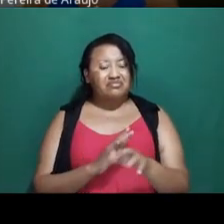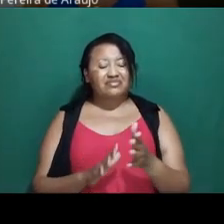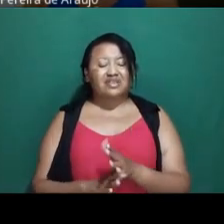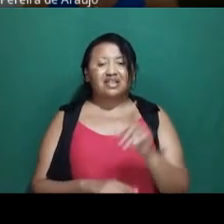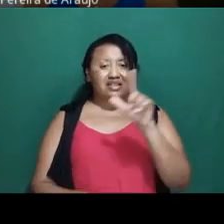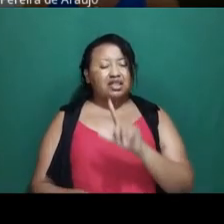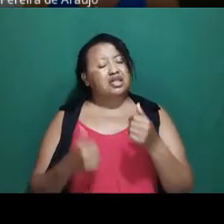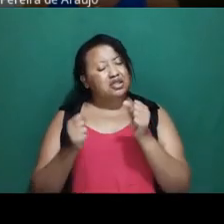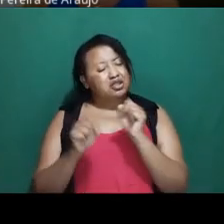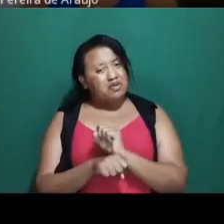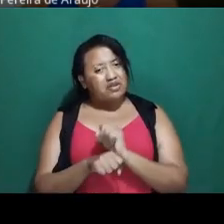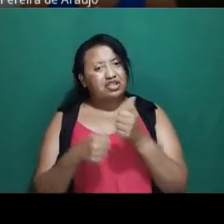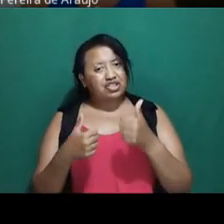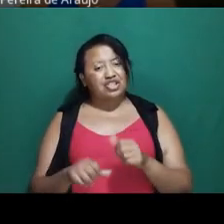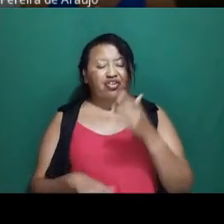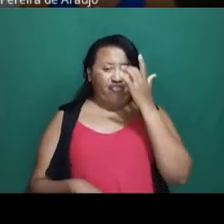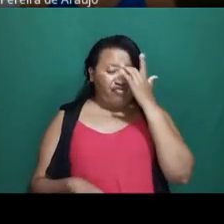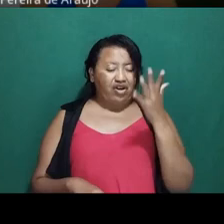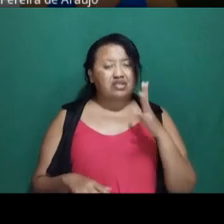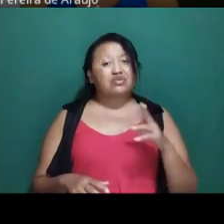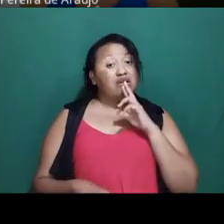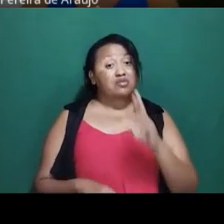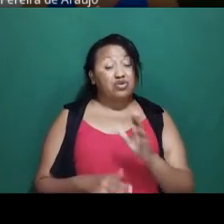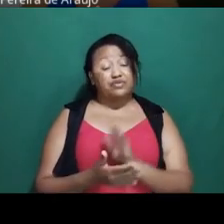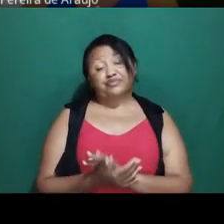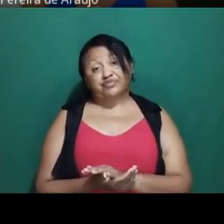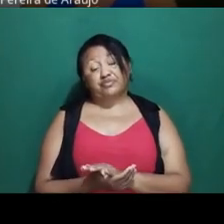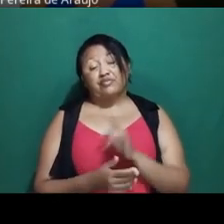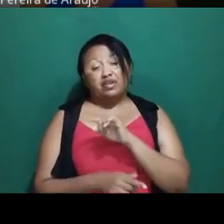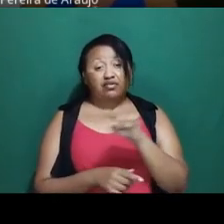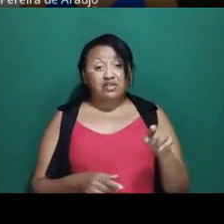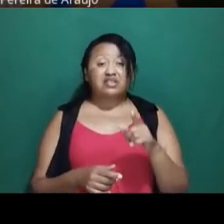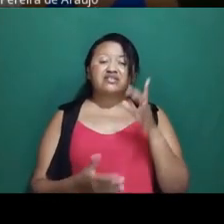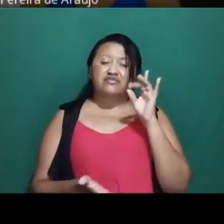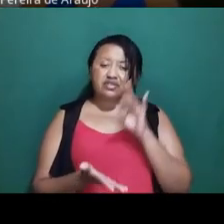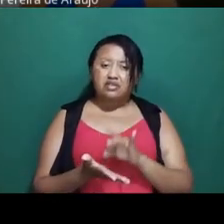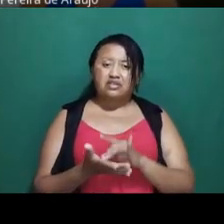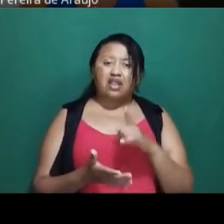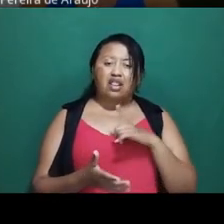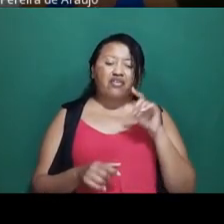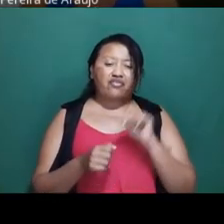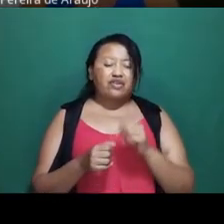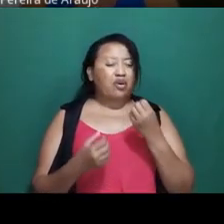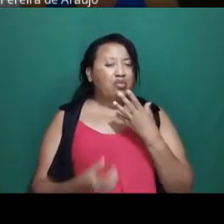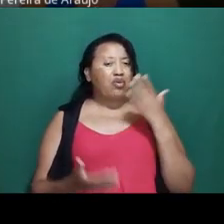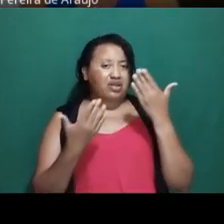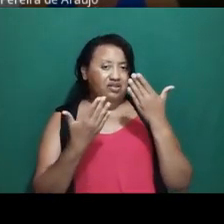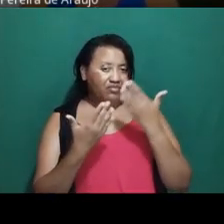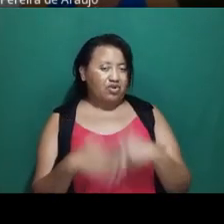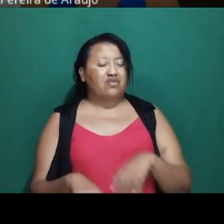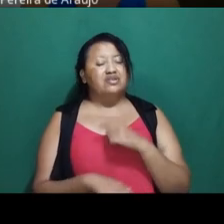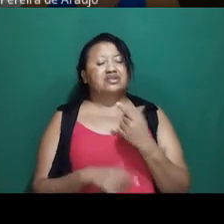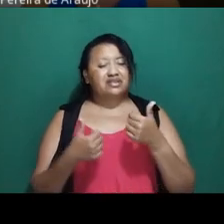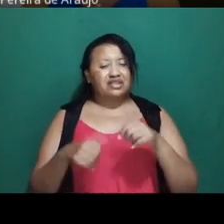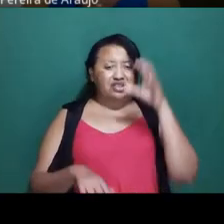vocês tenham sido fácil né de fácil resolução e que você realmente tenham né feito uma boa prova neste